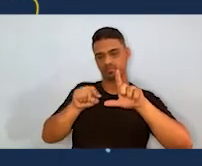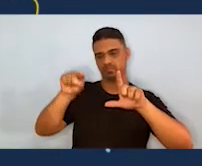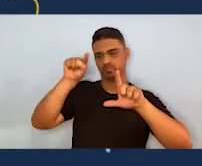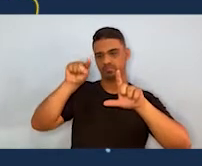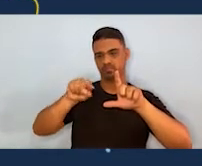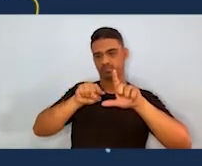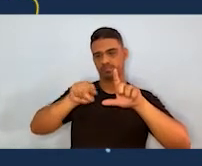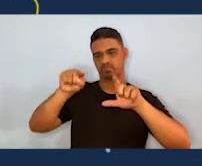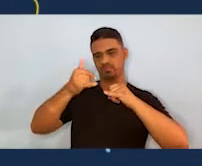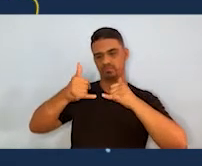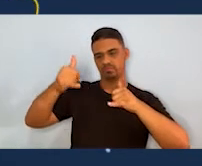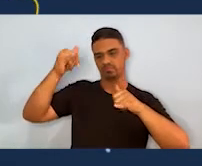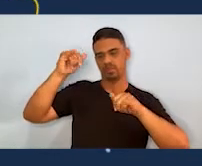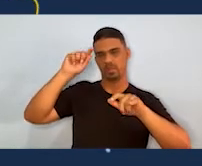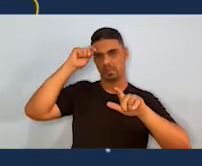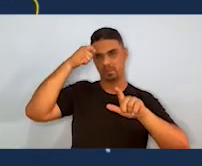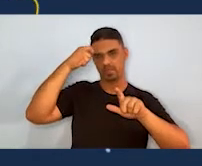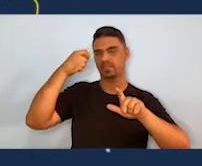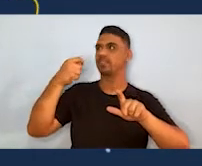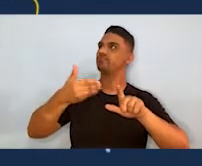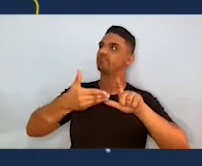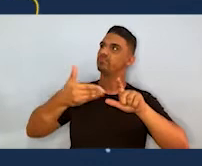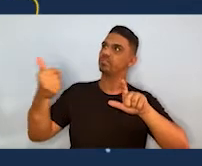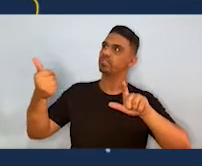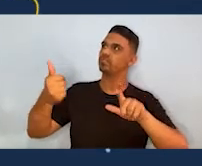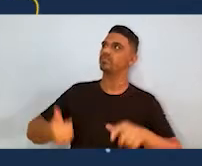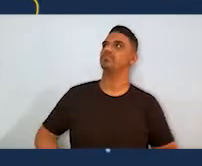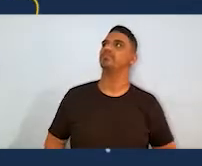coisa bizarrinha que eu coloquei aqui.